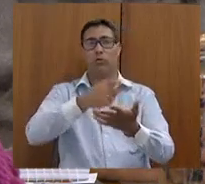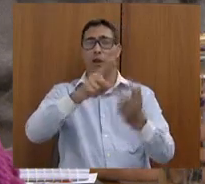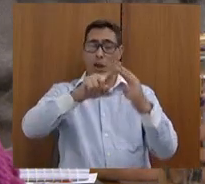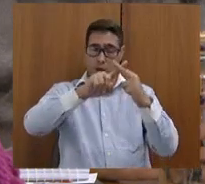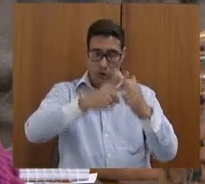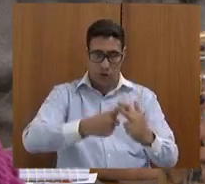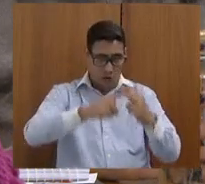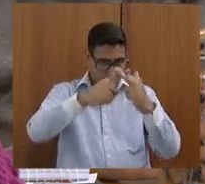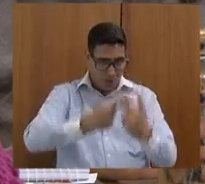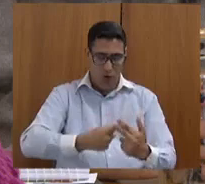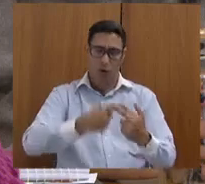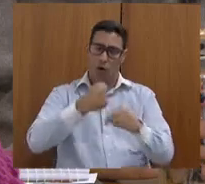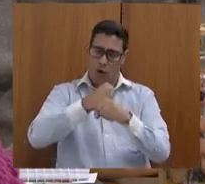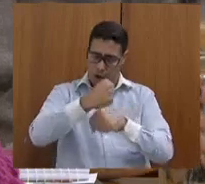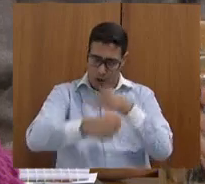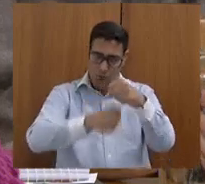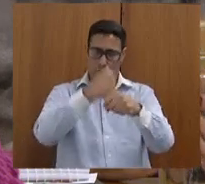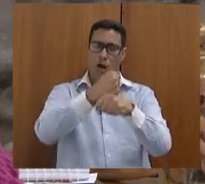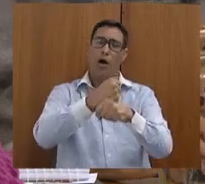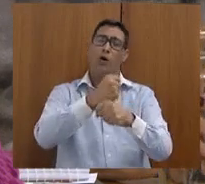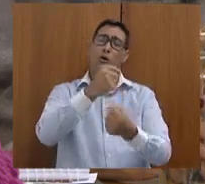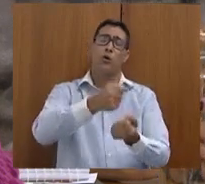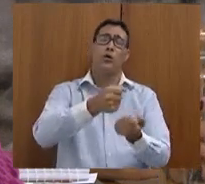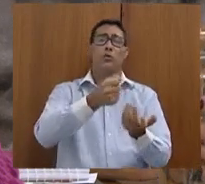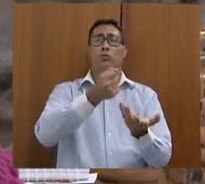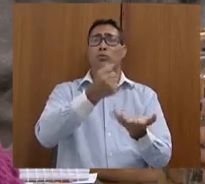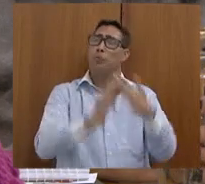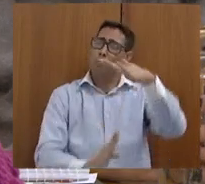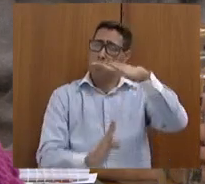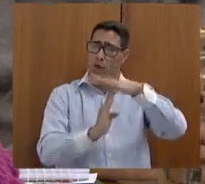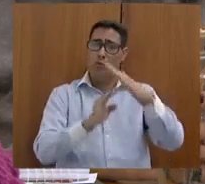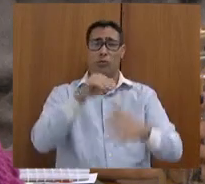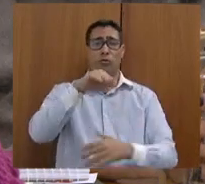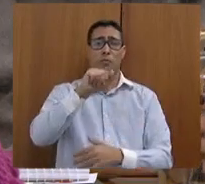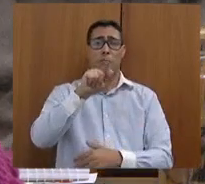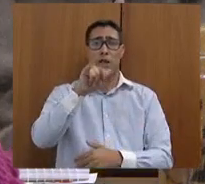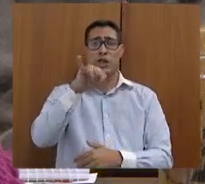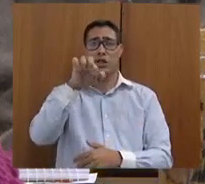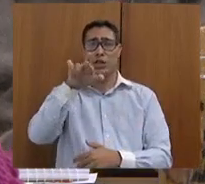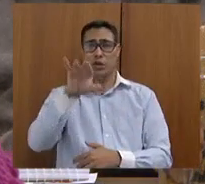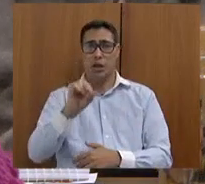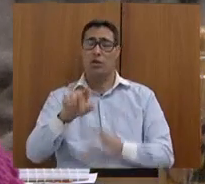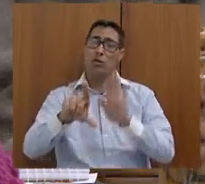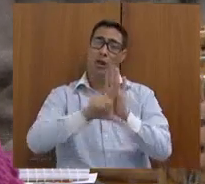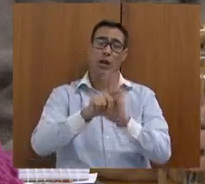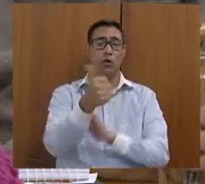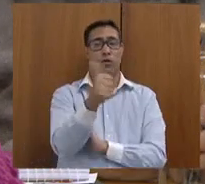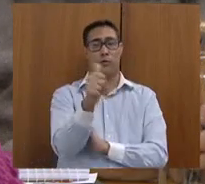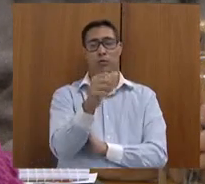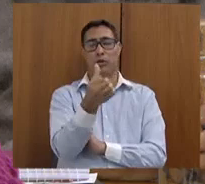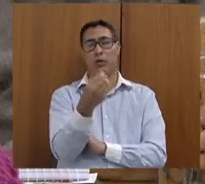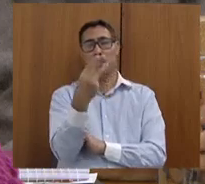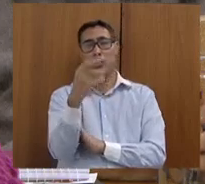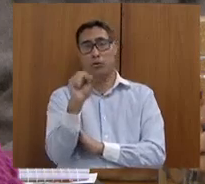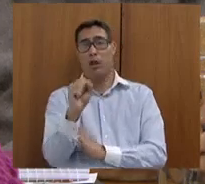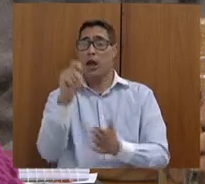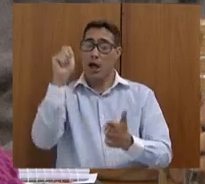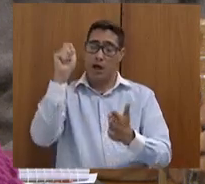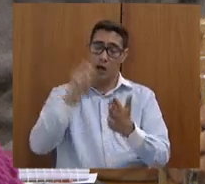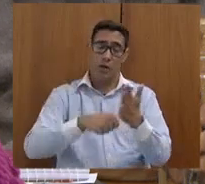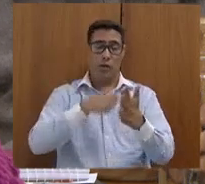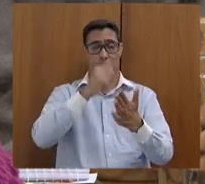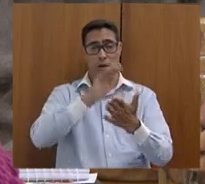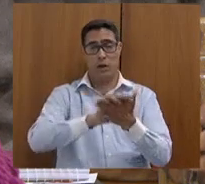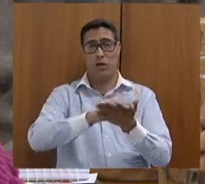do piso Nacional do magistério assegurado pela lei 11.738 assinado pelo presidente o tribunal